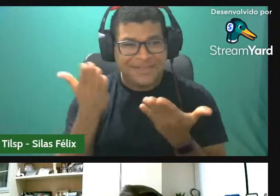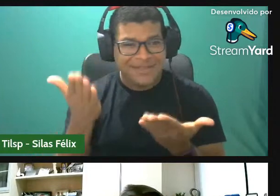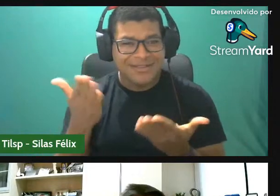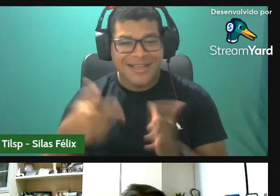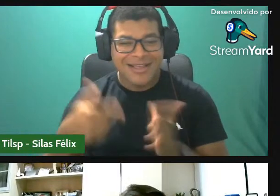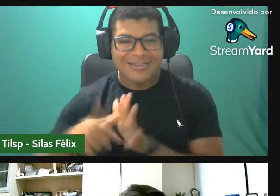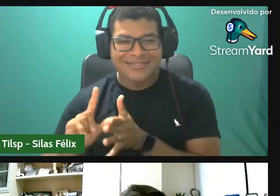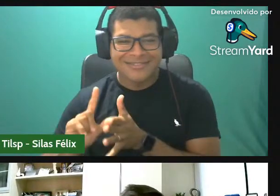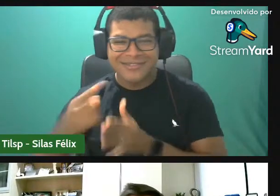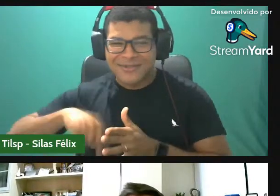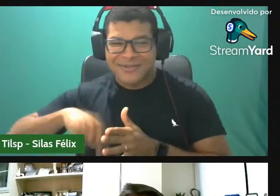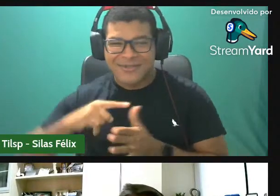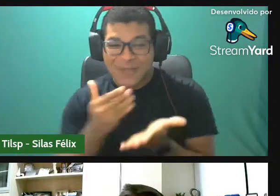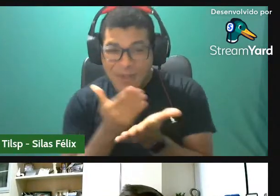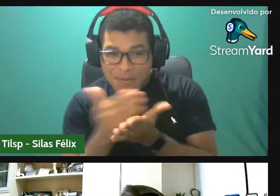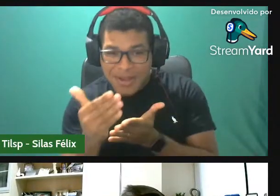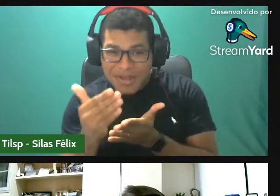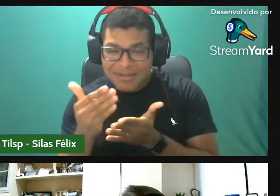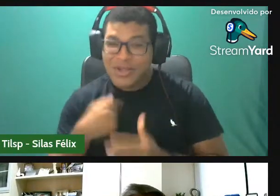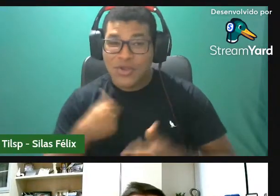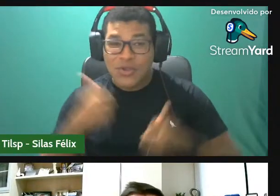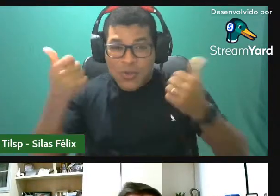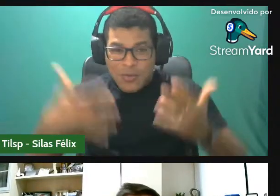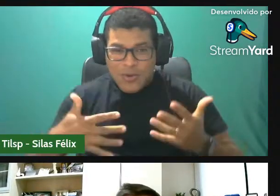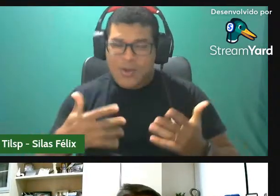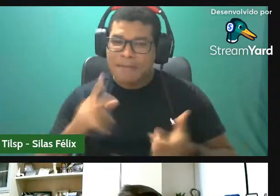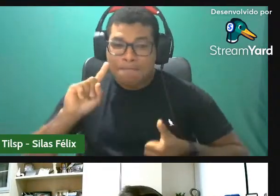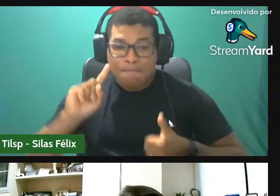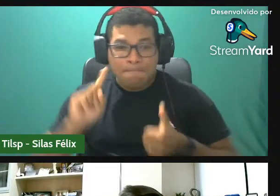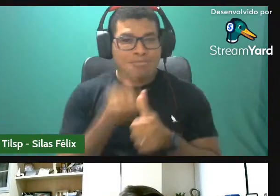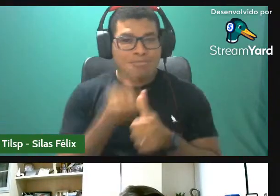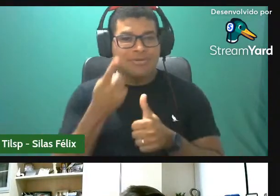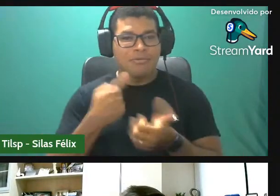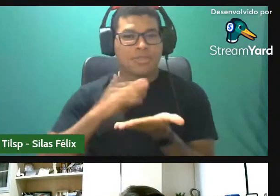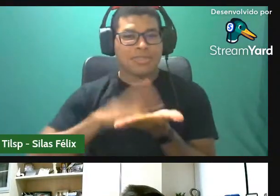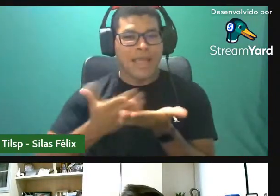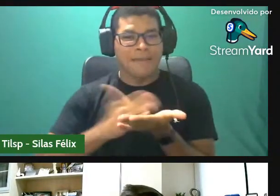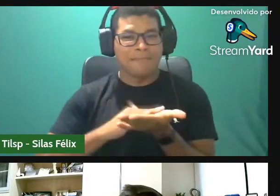nos bastidores. É a primeira vez que eu sou interpretado em Libras,